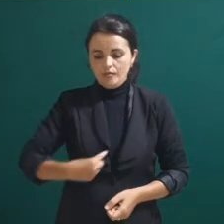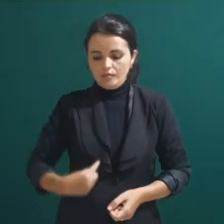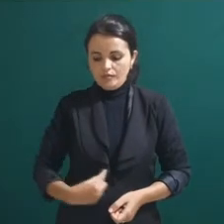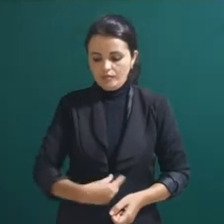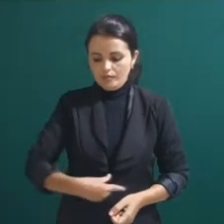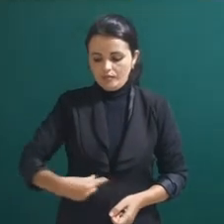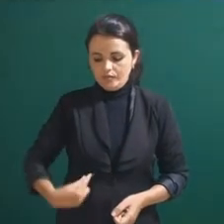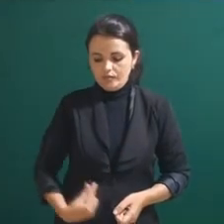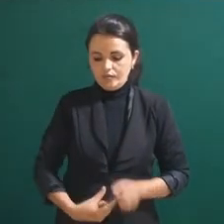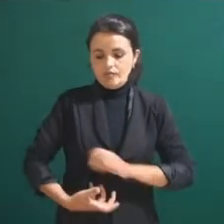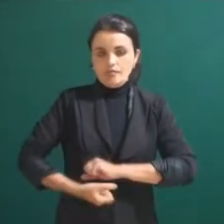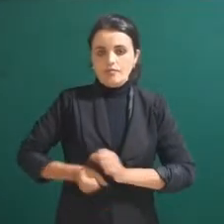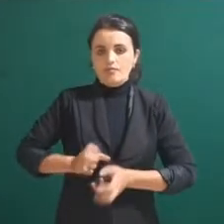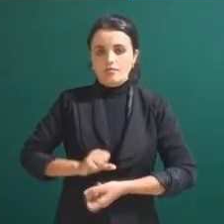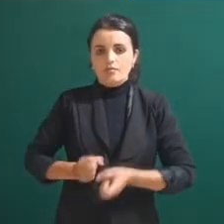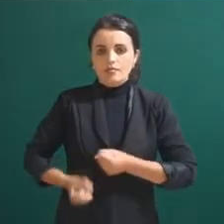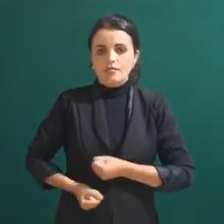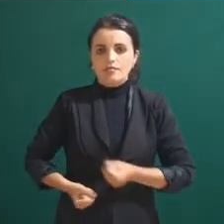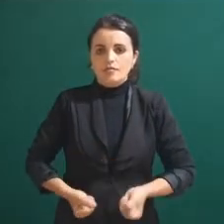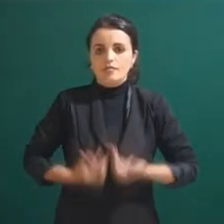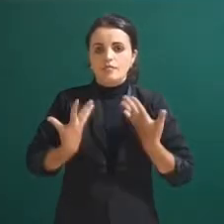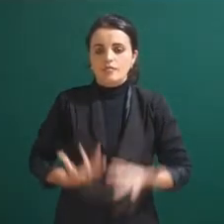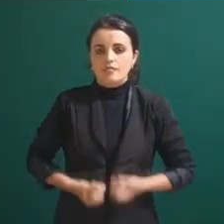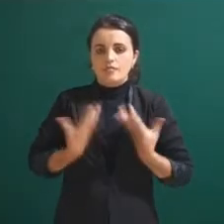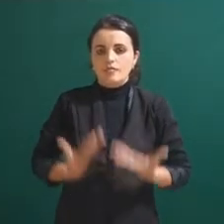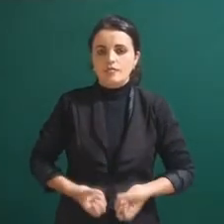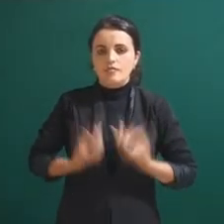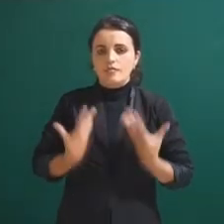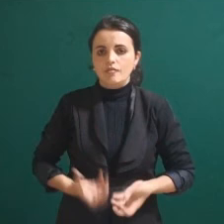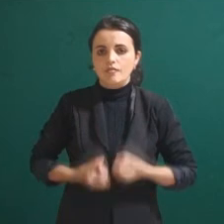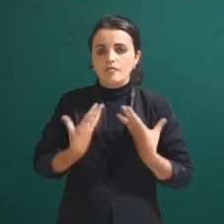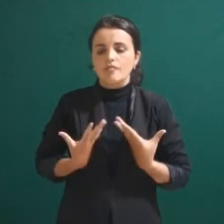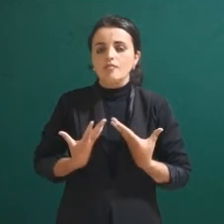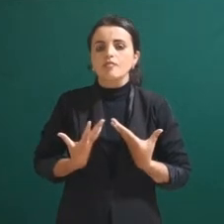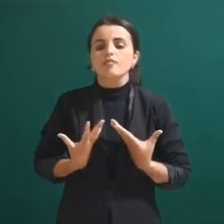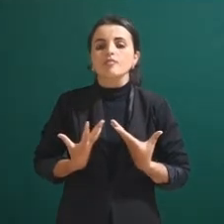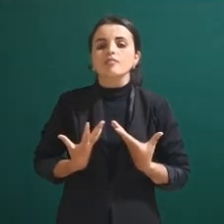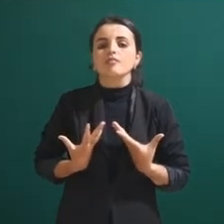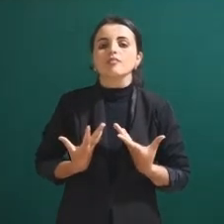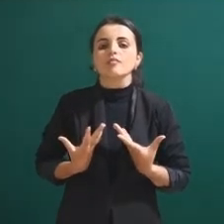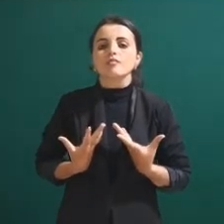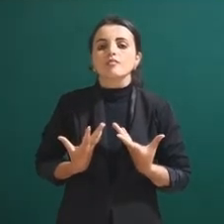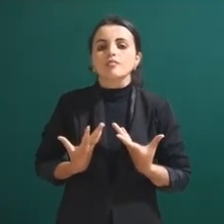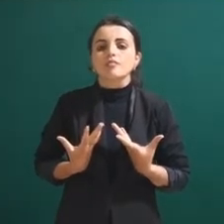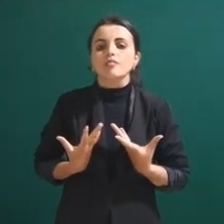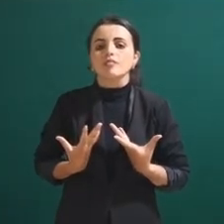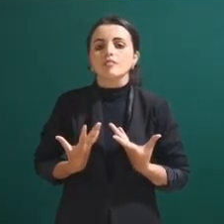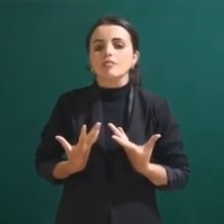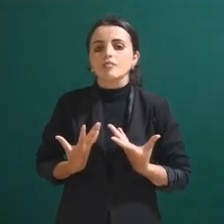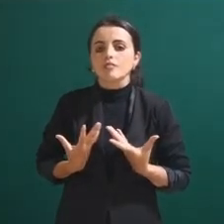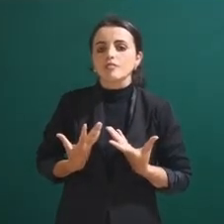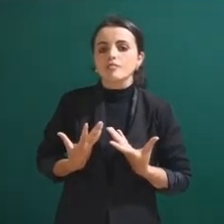no intestino delgado, a gente já começa aí nossa etapa de absorção. Na etapa de absorção, a gente vai conseguir